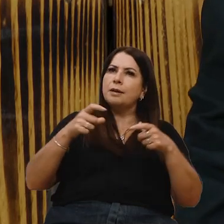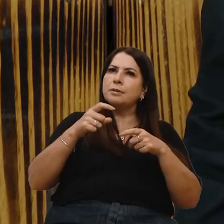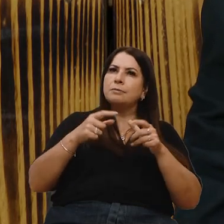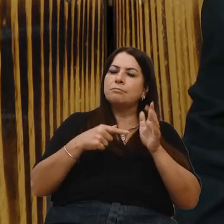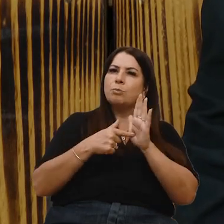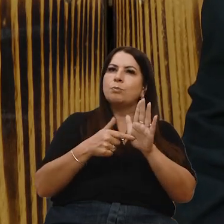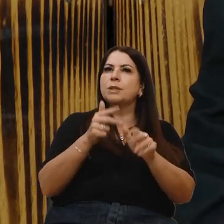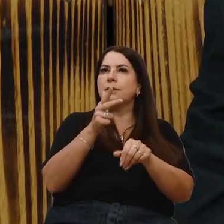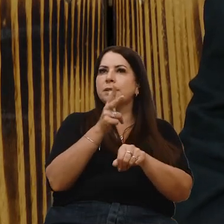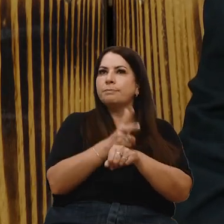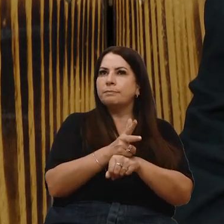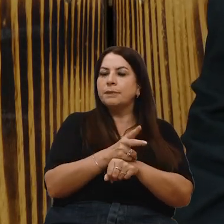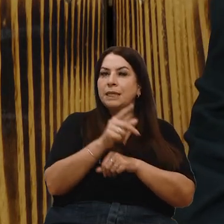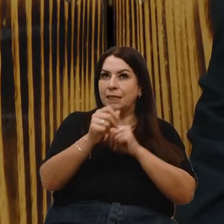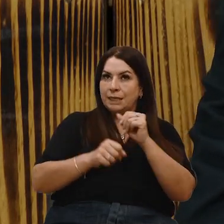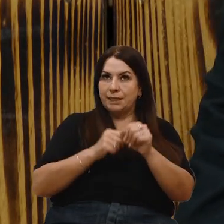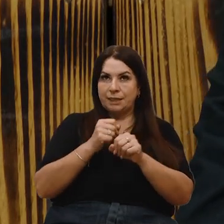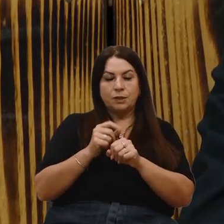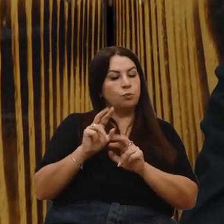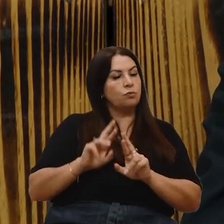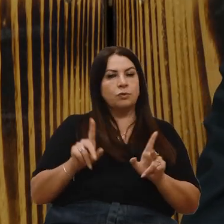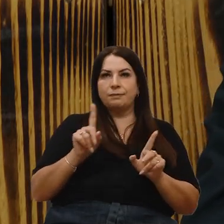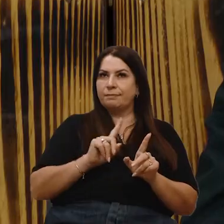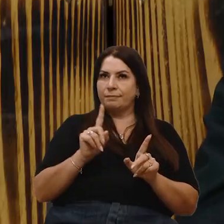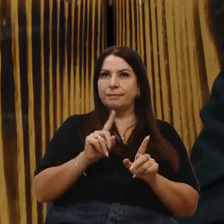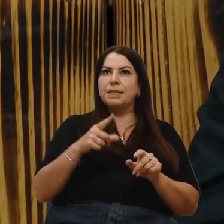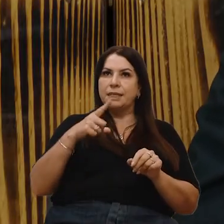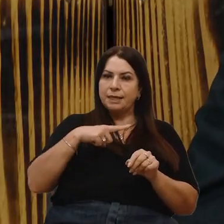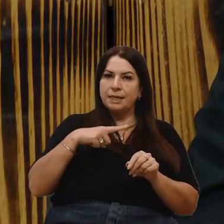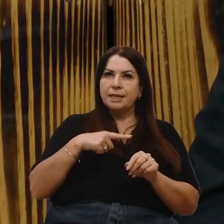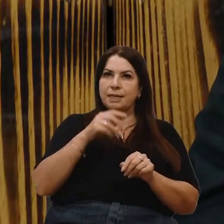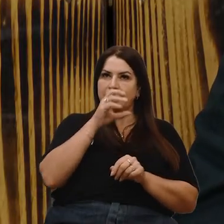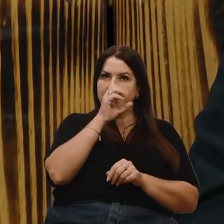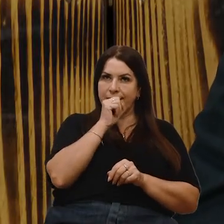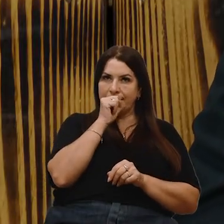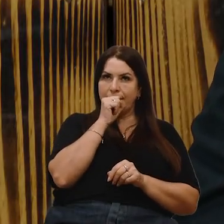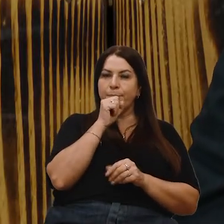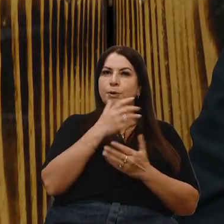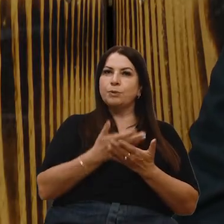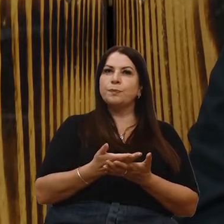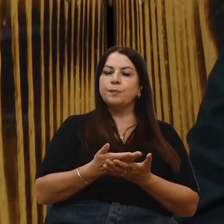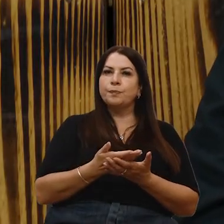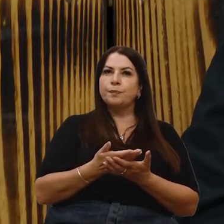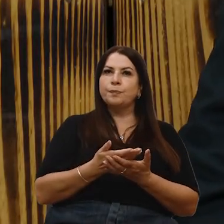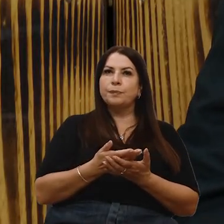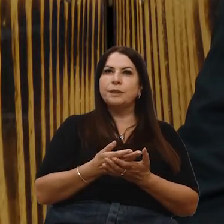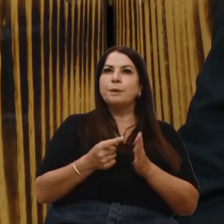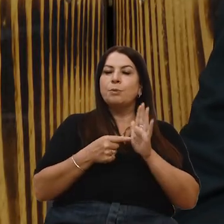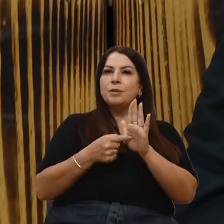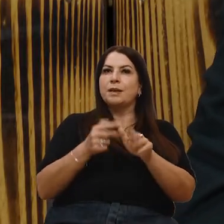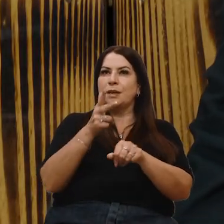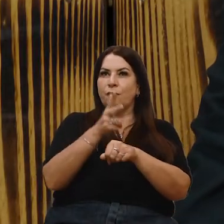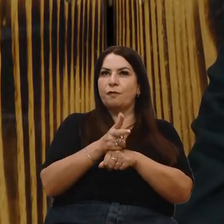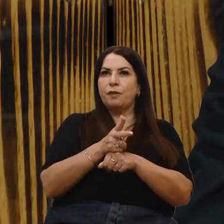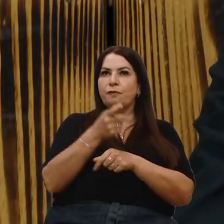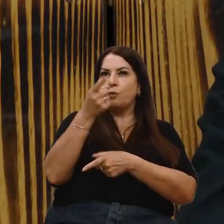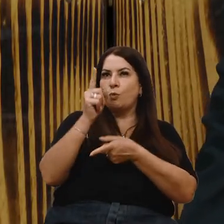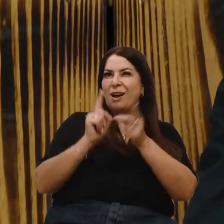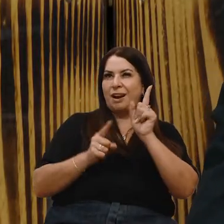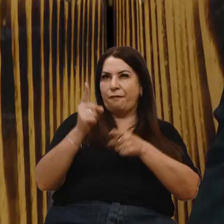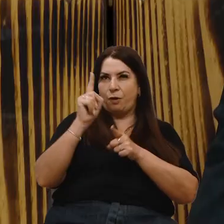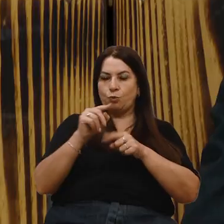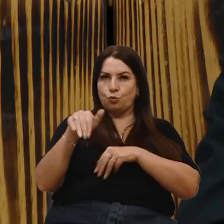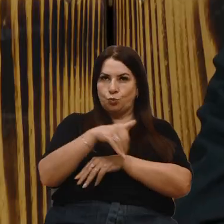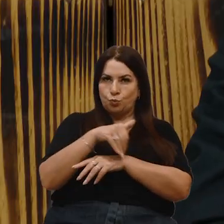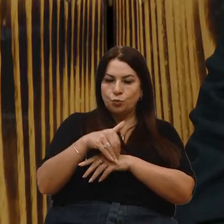grandes transmissões, digamos assim. Neste ano não será diferente. Nós teremos no sábado uma dedicação à transmissão ao vivo do Carnaval